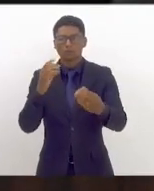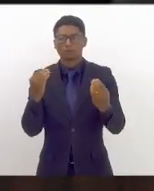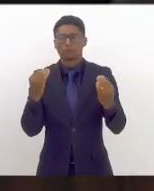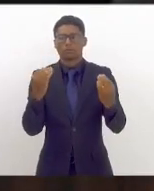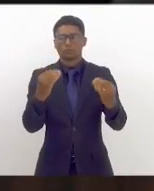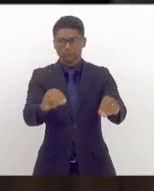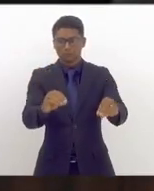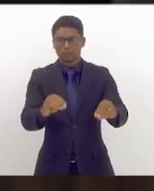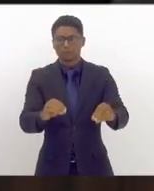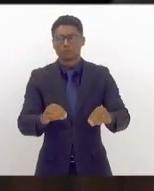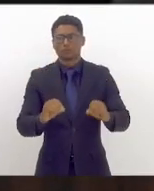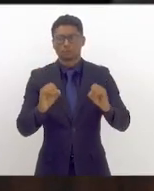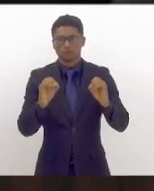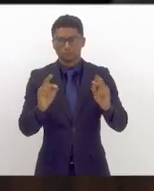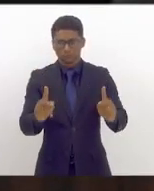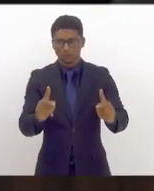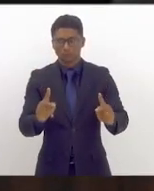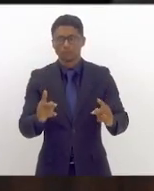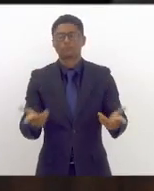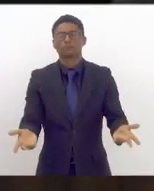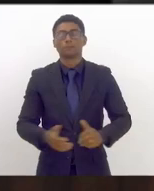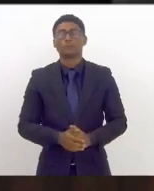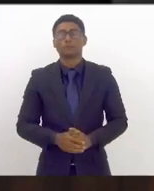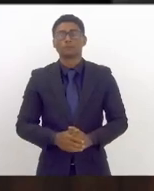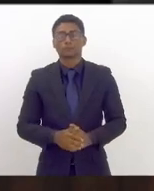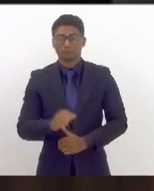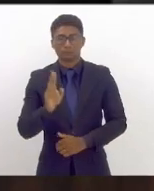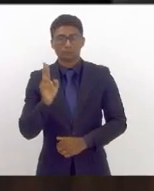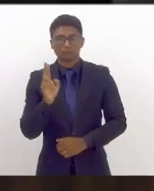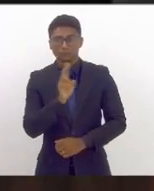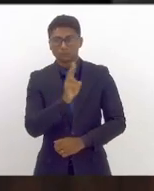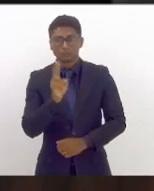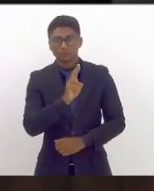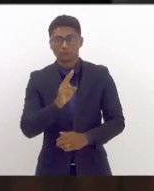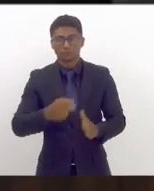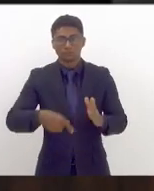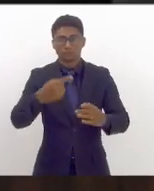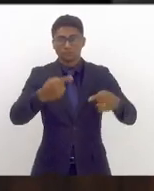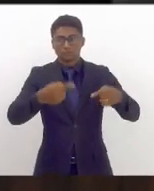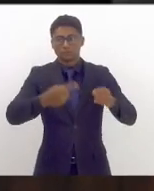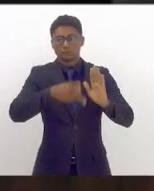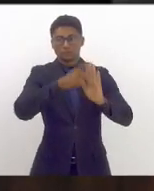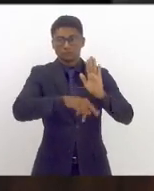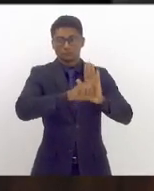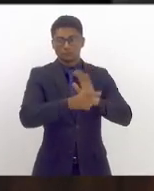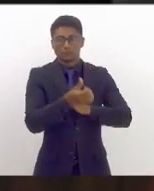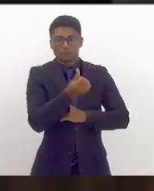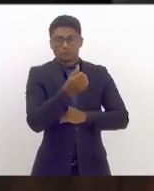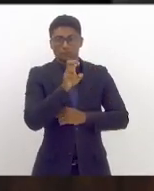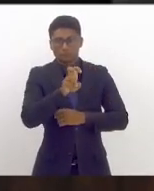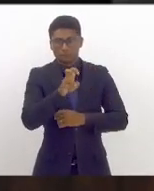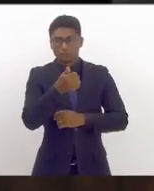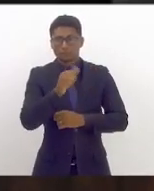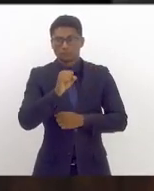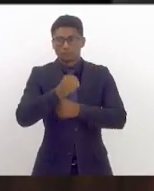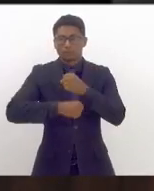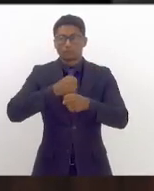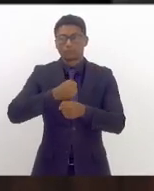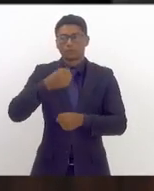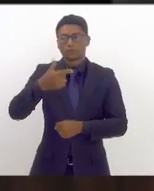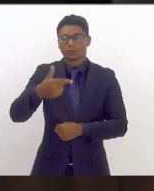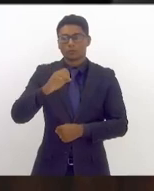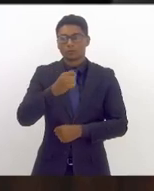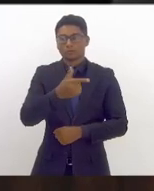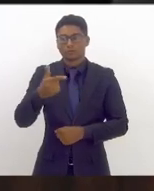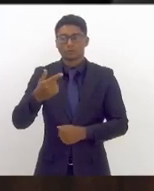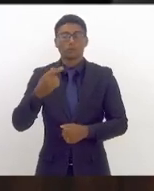depois que tiver Ok anuncia o regime de urgência discussão única projeto de lei 65 18 de 22 de autoria